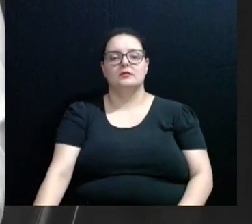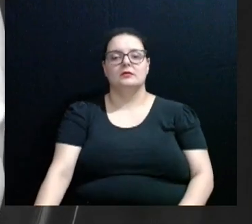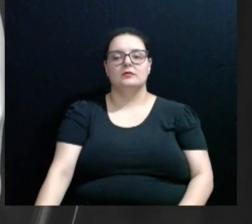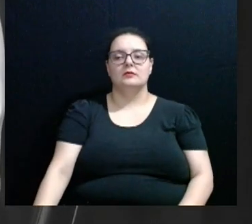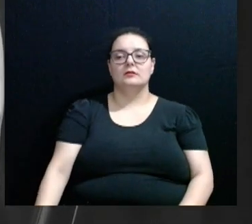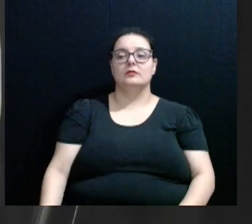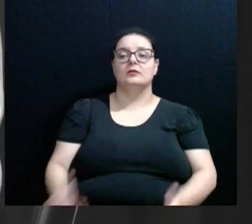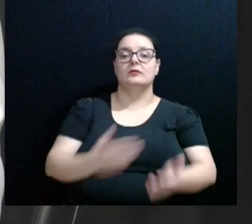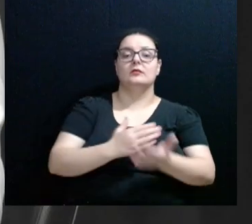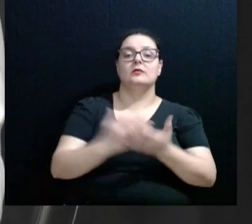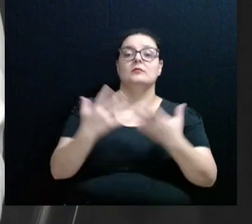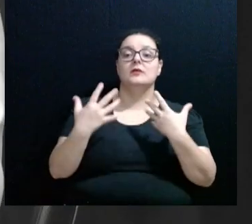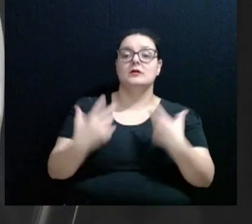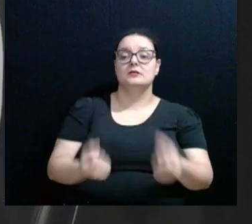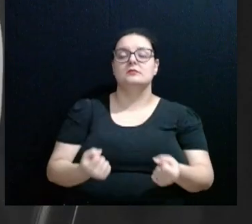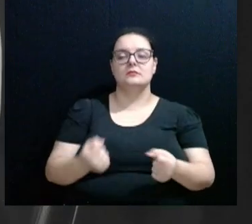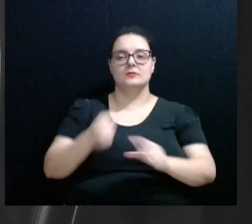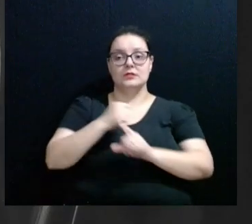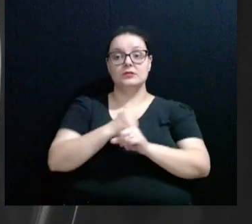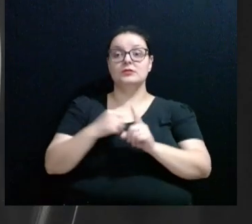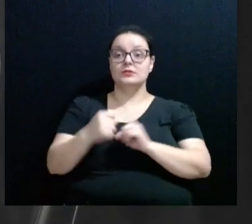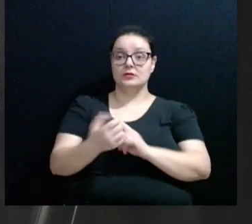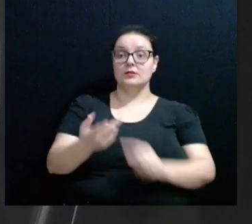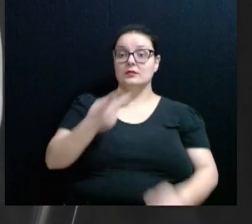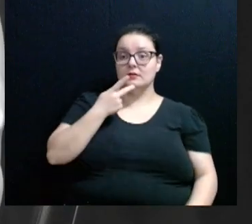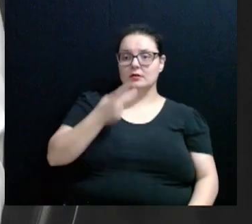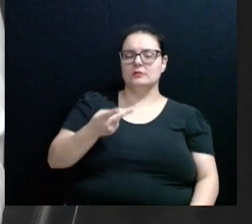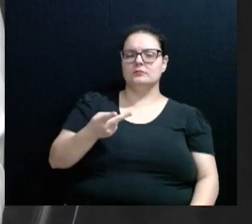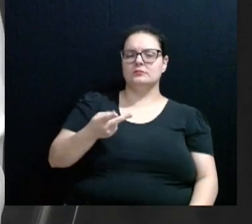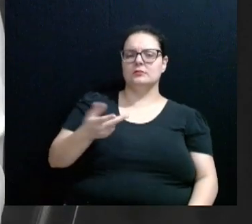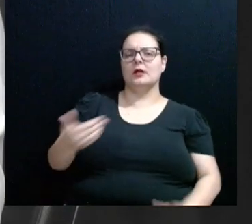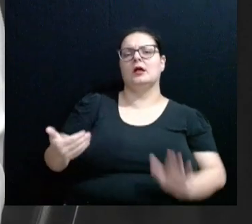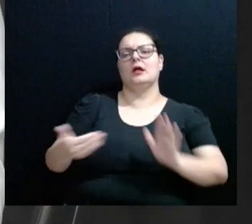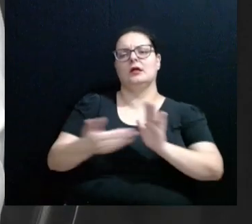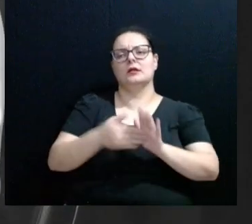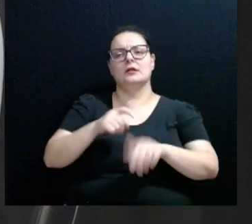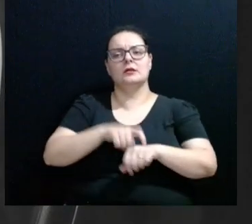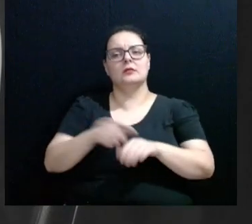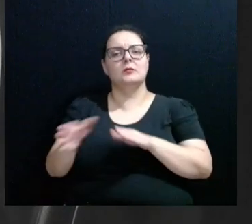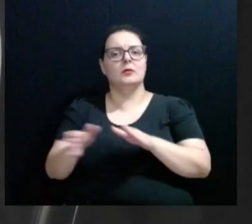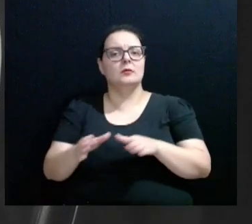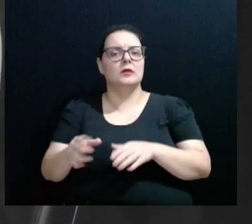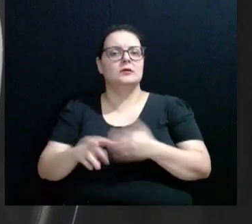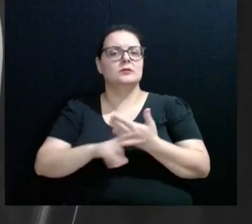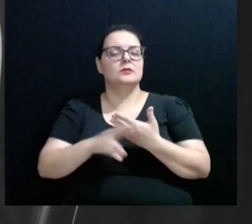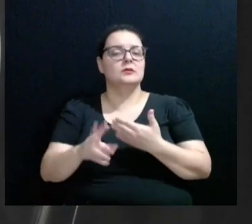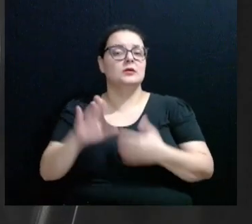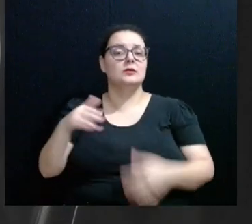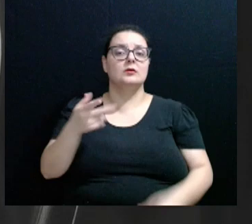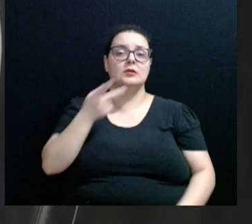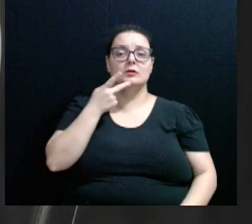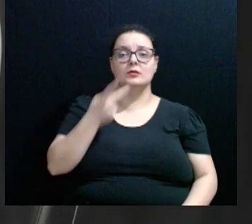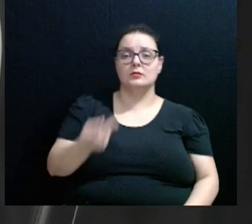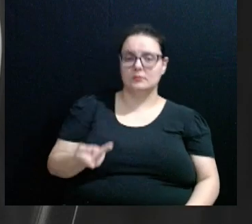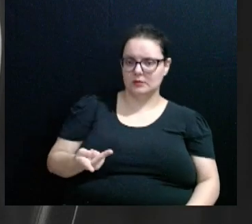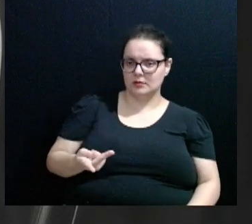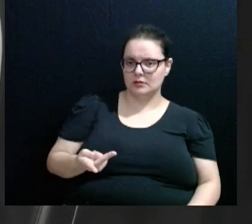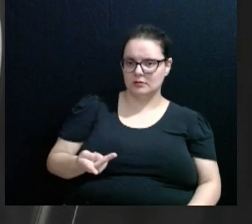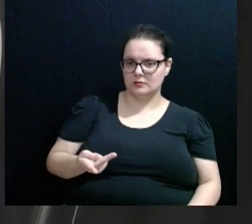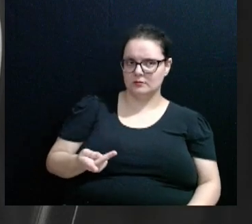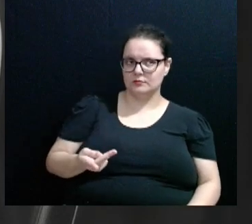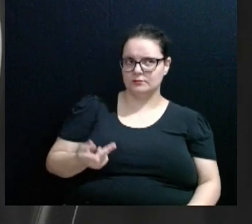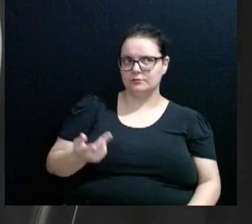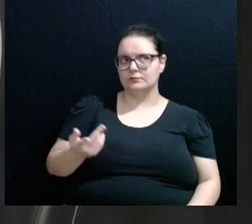receber da sociedade e a gente fala assim, poxa, até que ponto isso interfere? E quando a gente está falando de